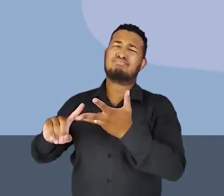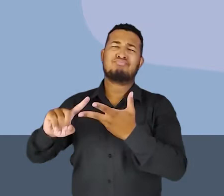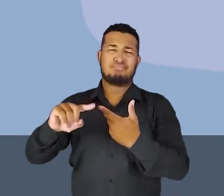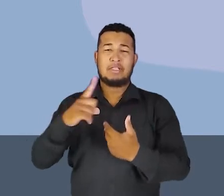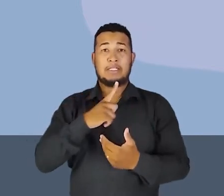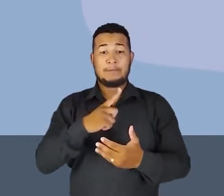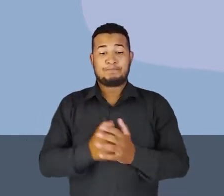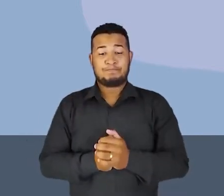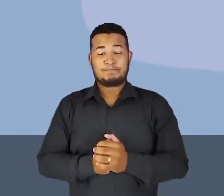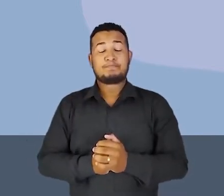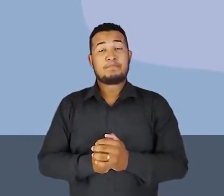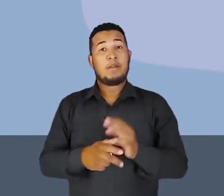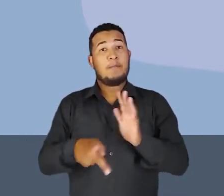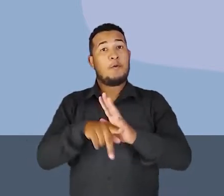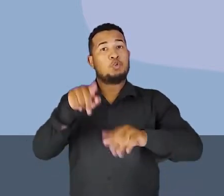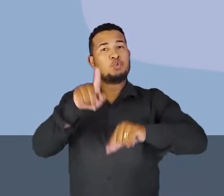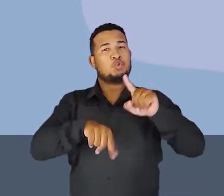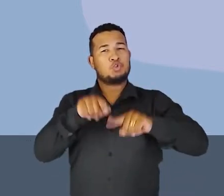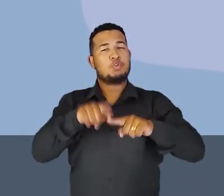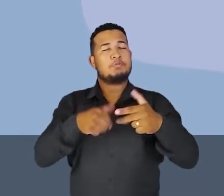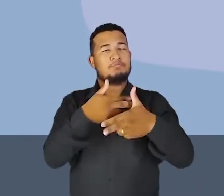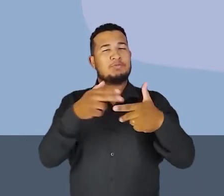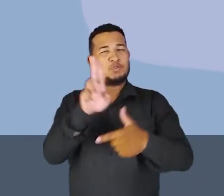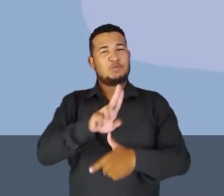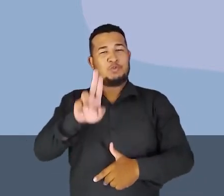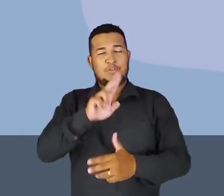Os instrumentos do Smetak,